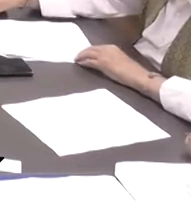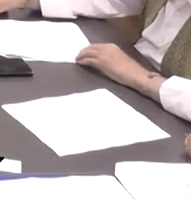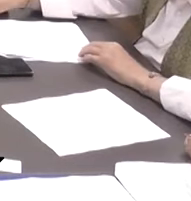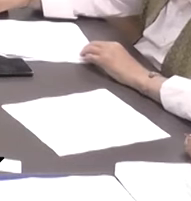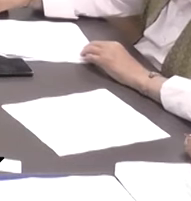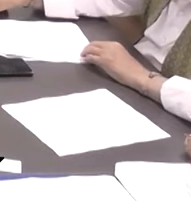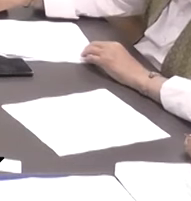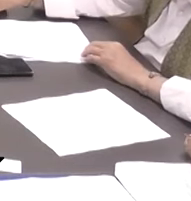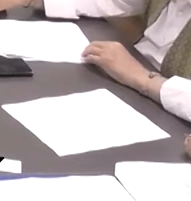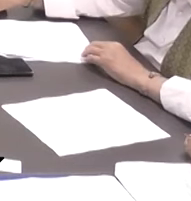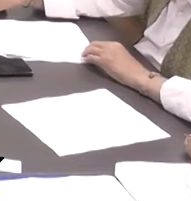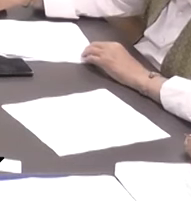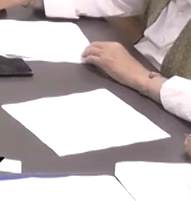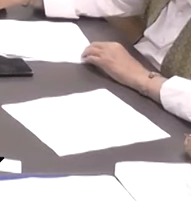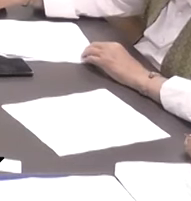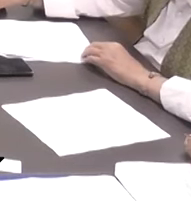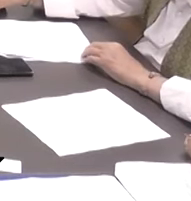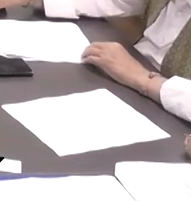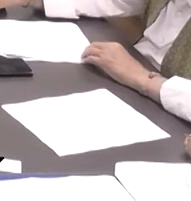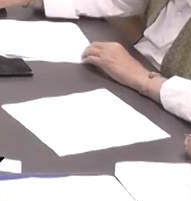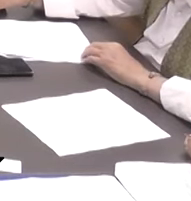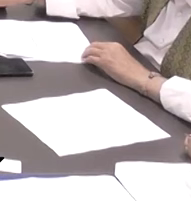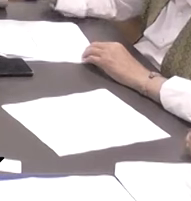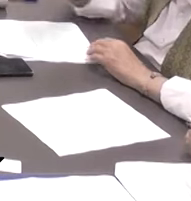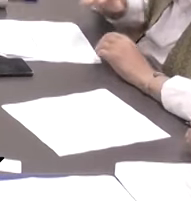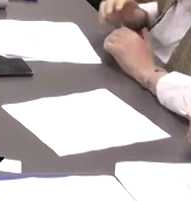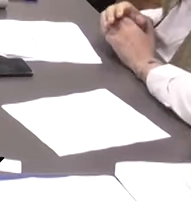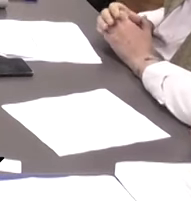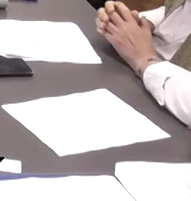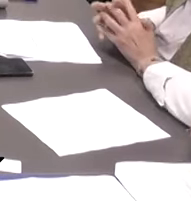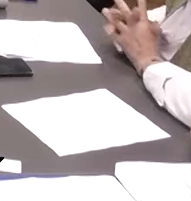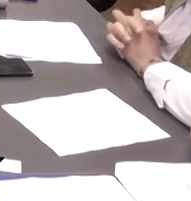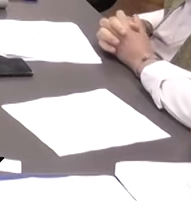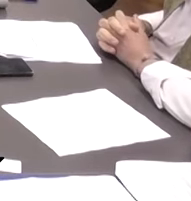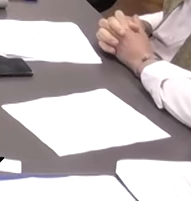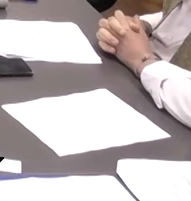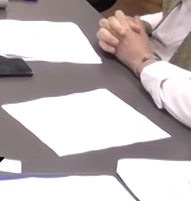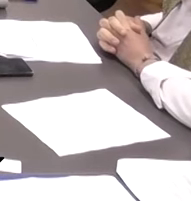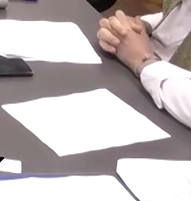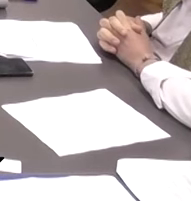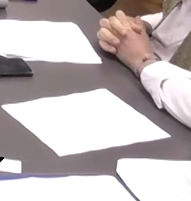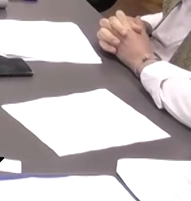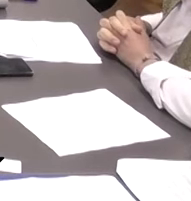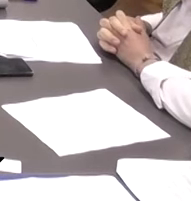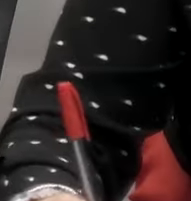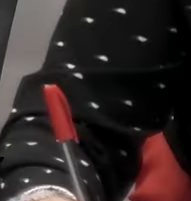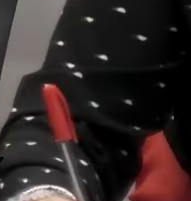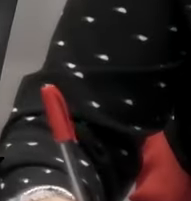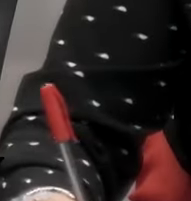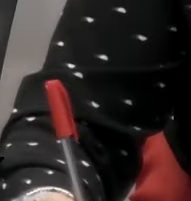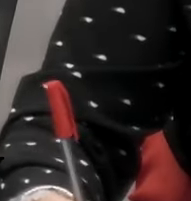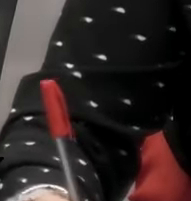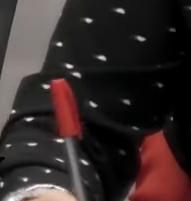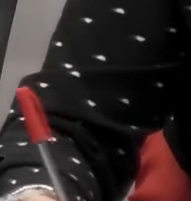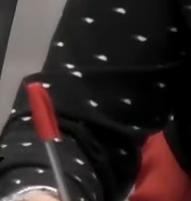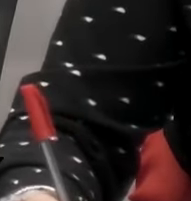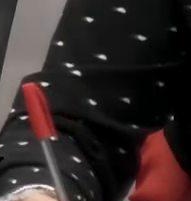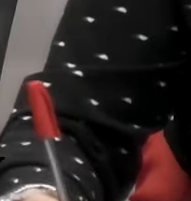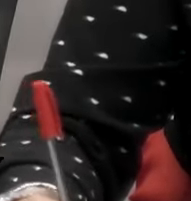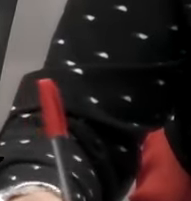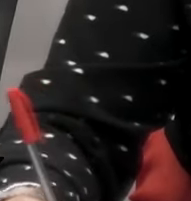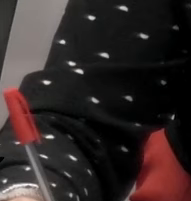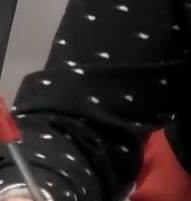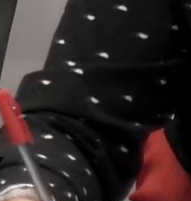Muito rapidamente, eu queria aqui manifestar o meu voto também, seguindo aqui o parecer do deputado Mink. Porque